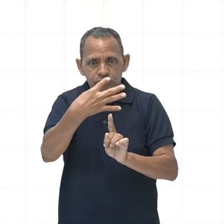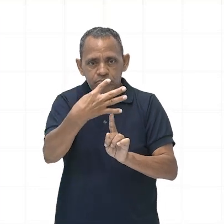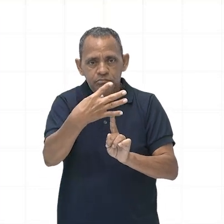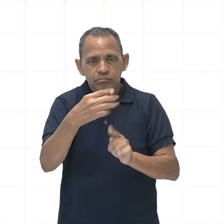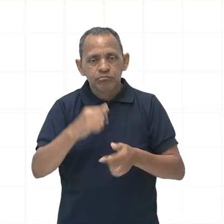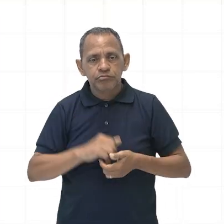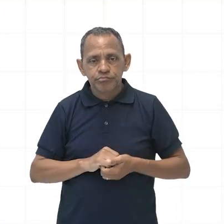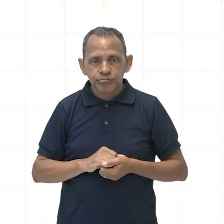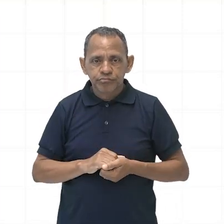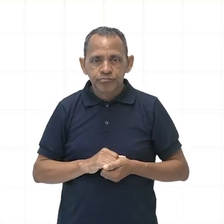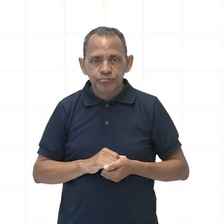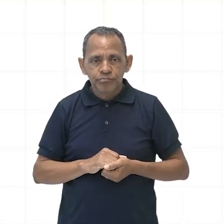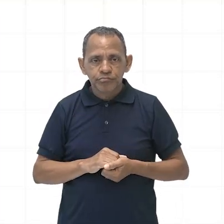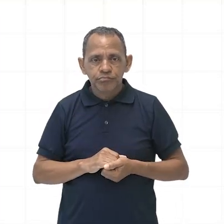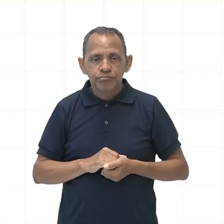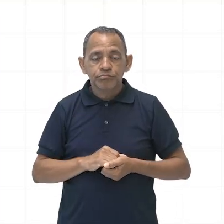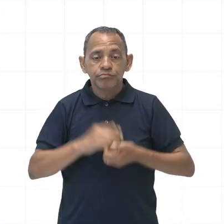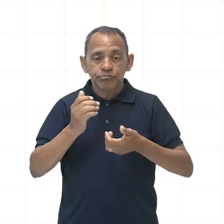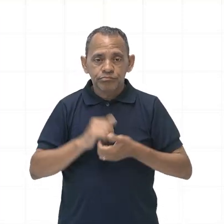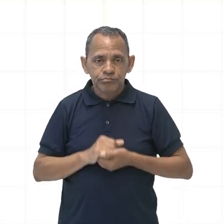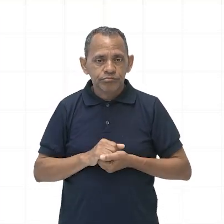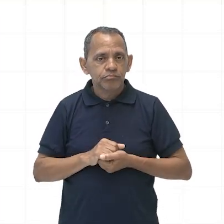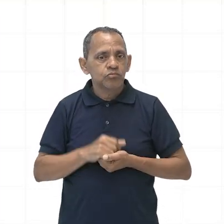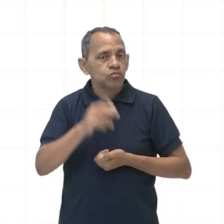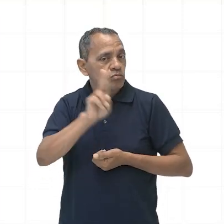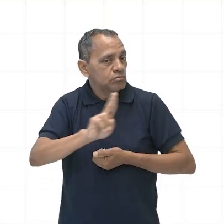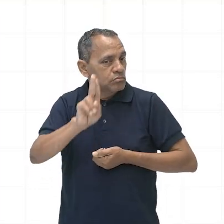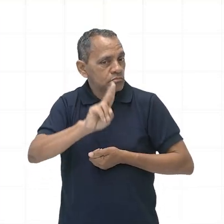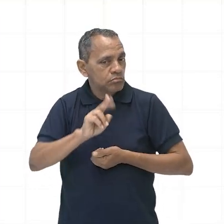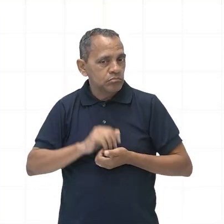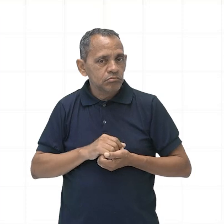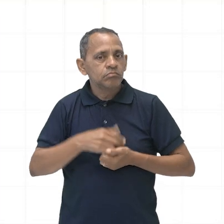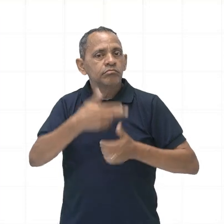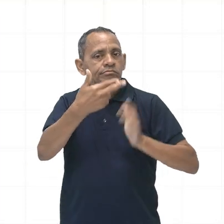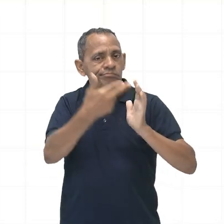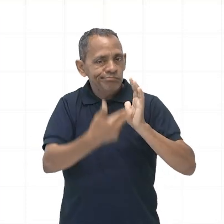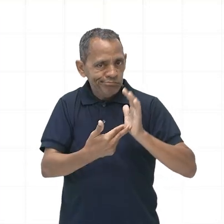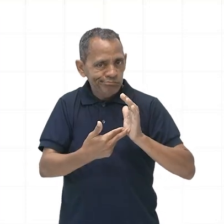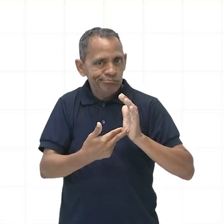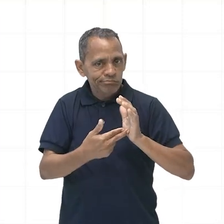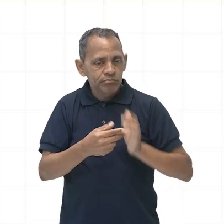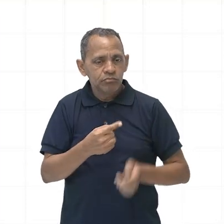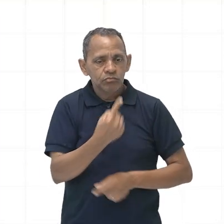né? Então, a aplicação da propriedade aqui ficaria dessa forma: